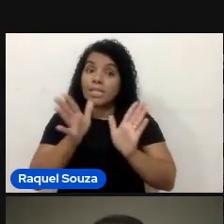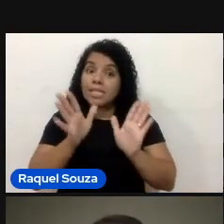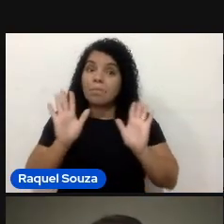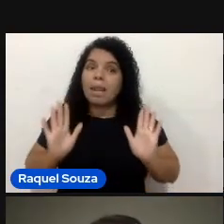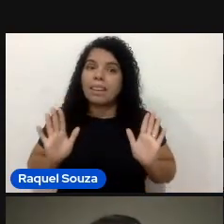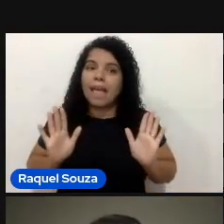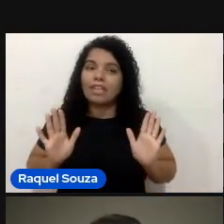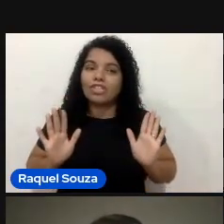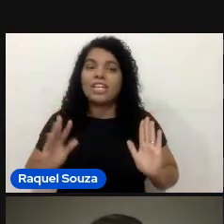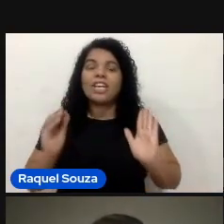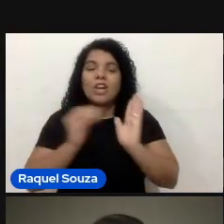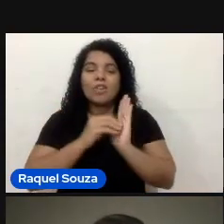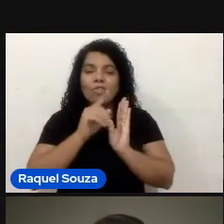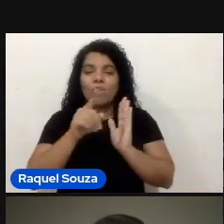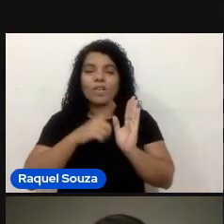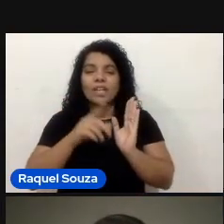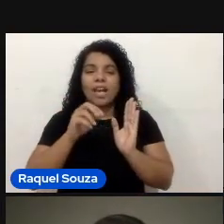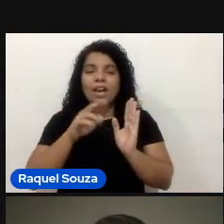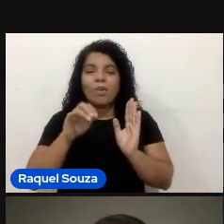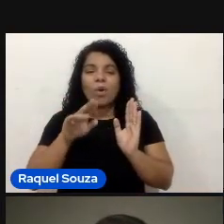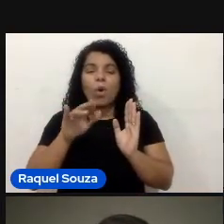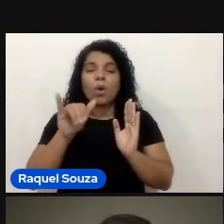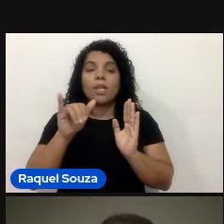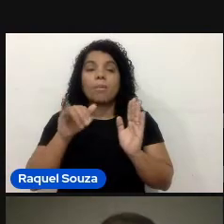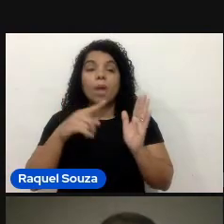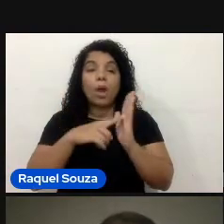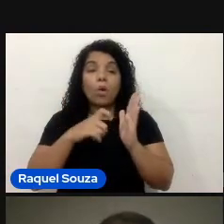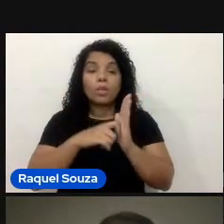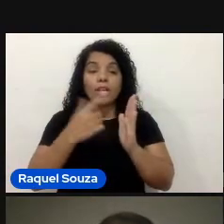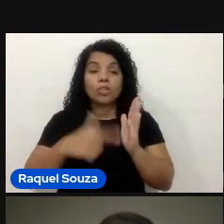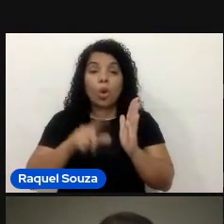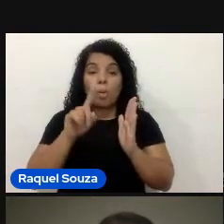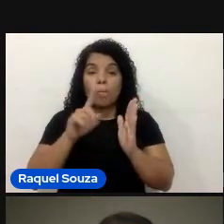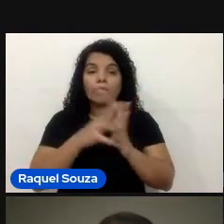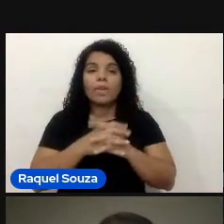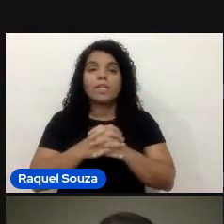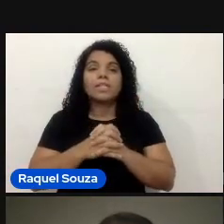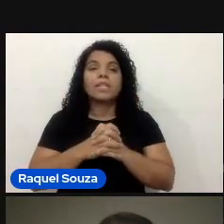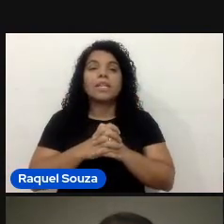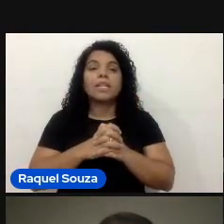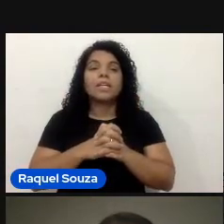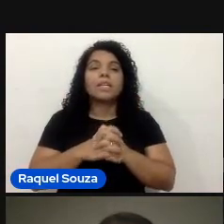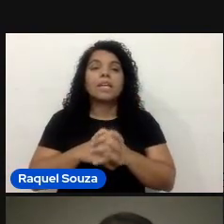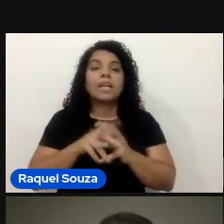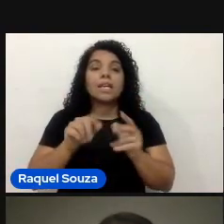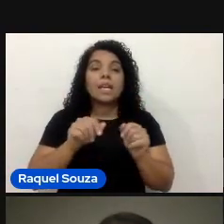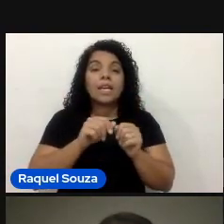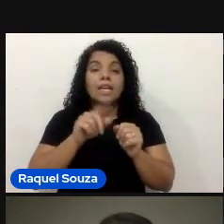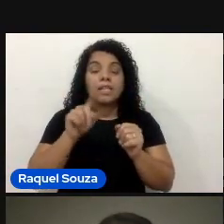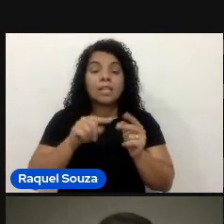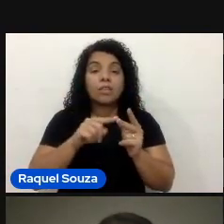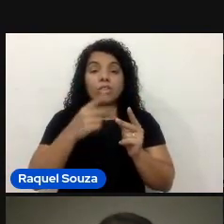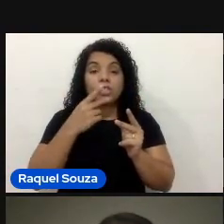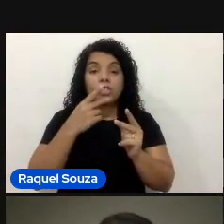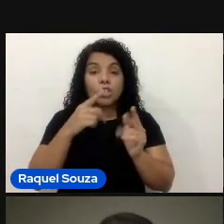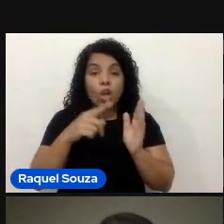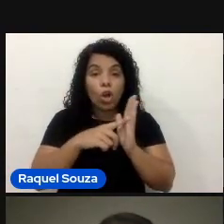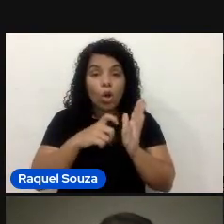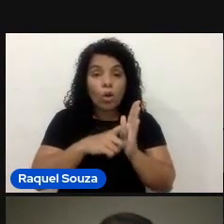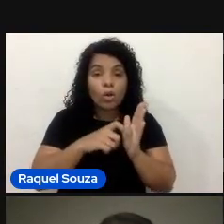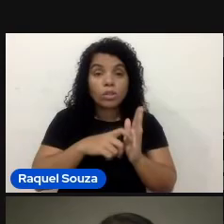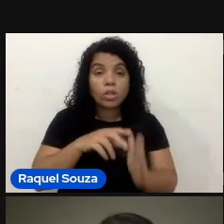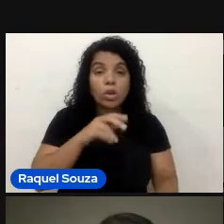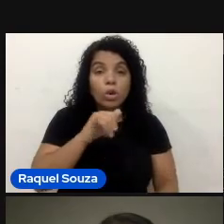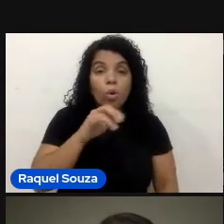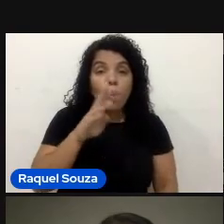colocar um only para rodar só ele. E aqui a gente simplesmente roda yarn test to Aí,